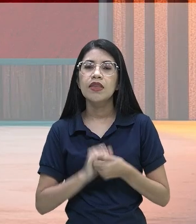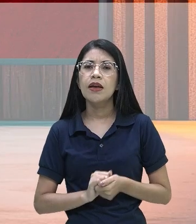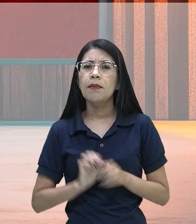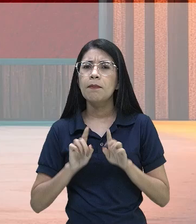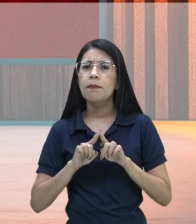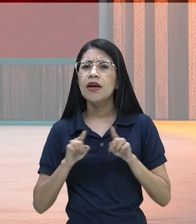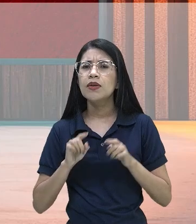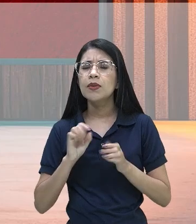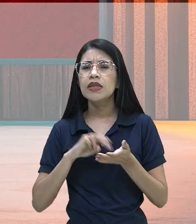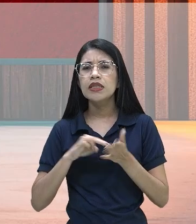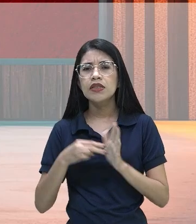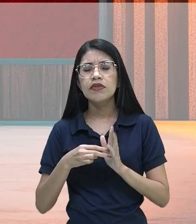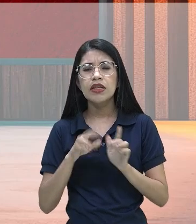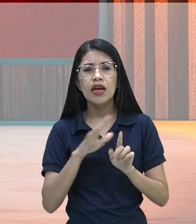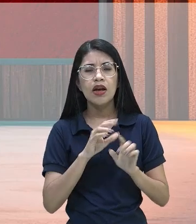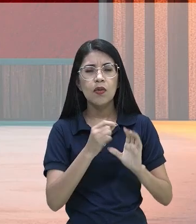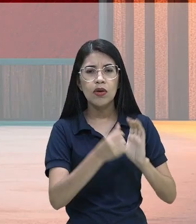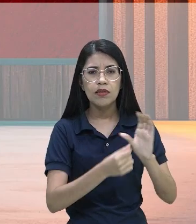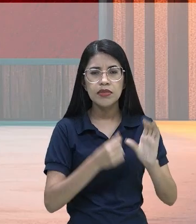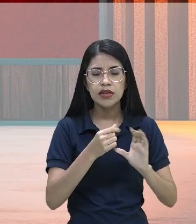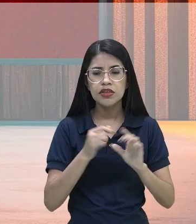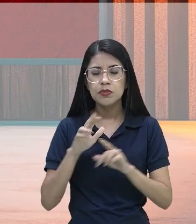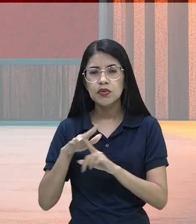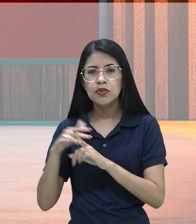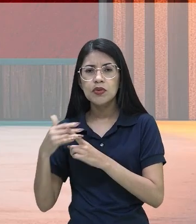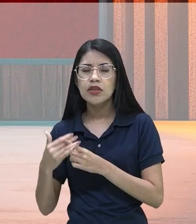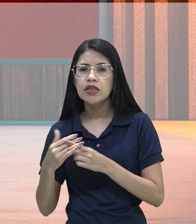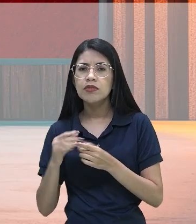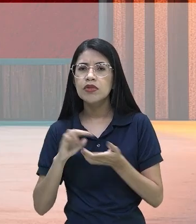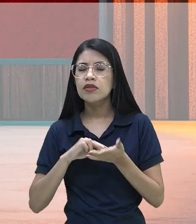é capitalismo e socialismo que o senhor tanto